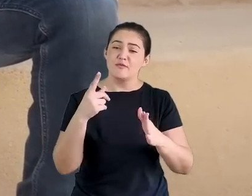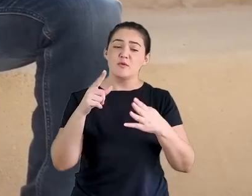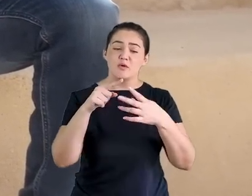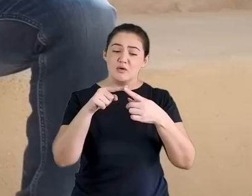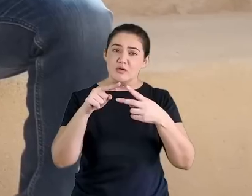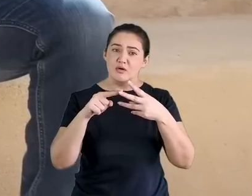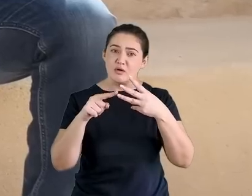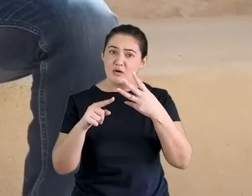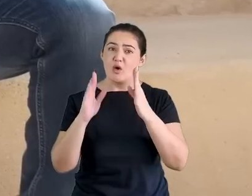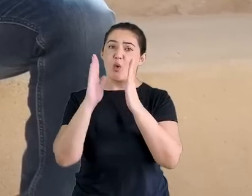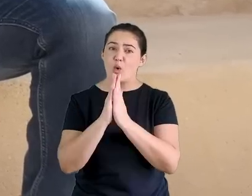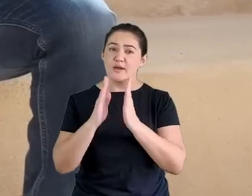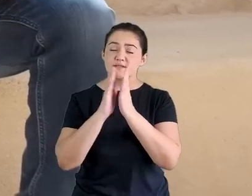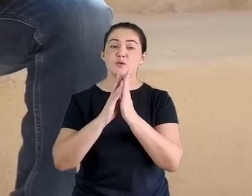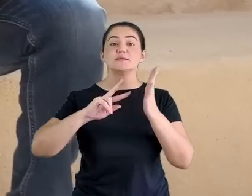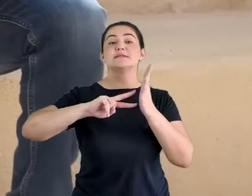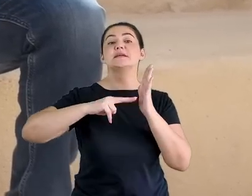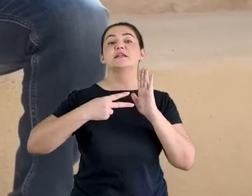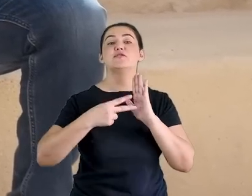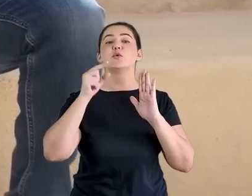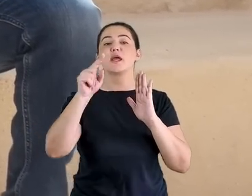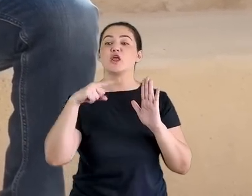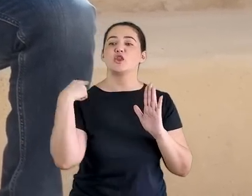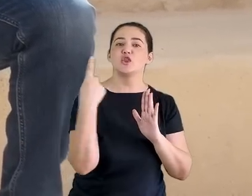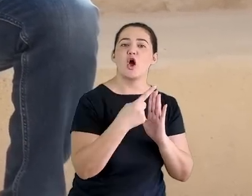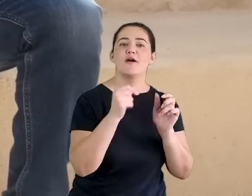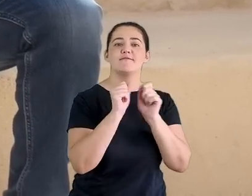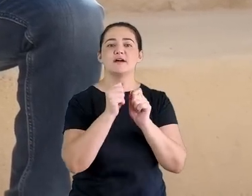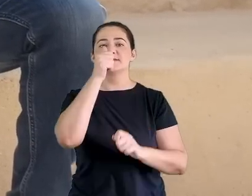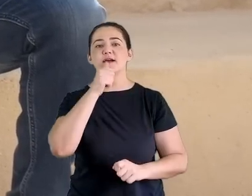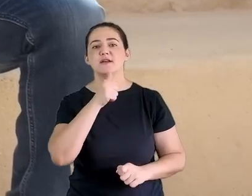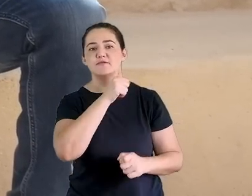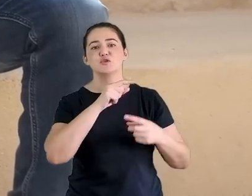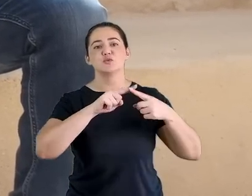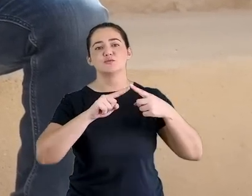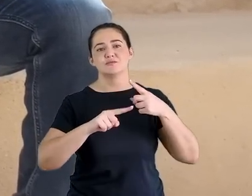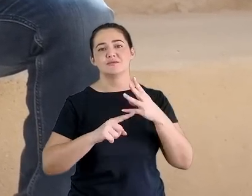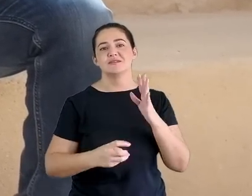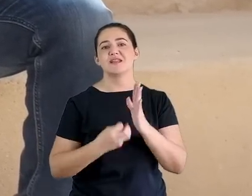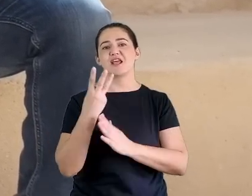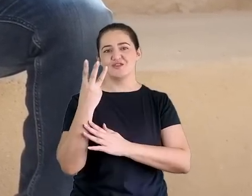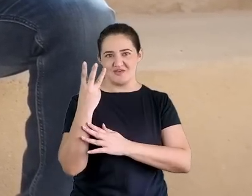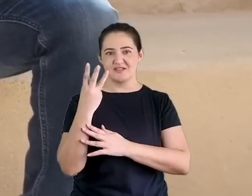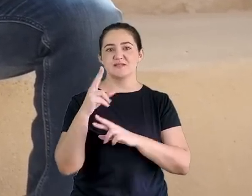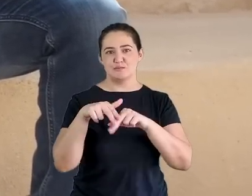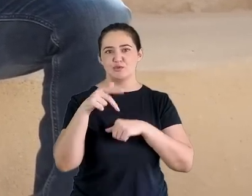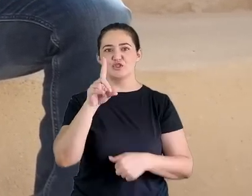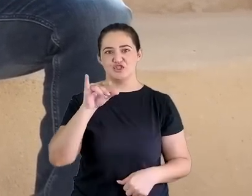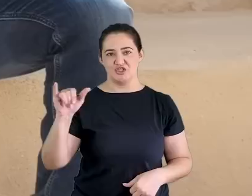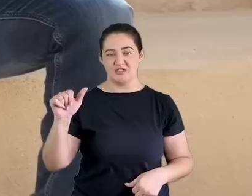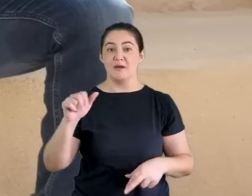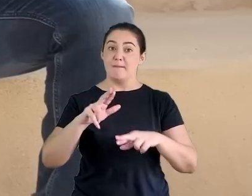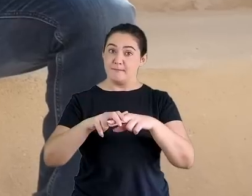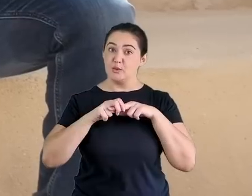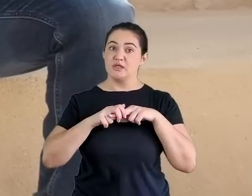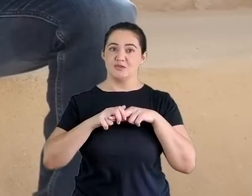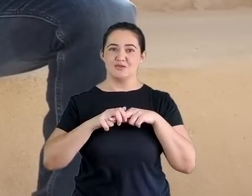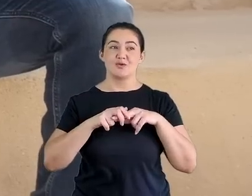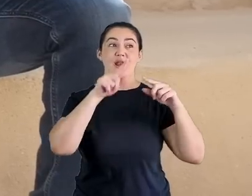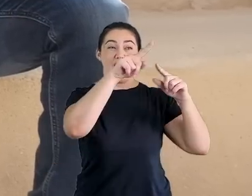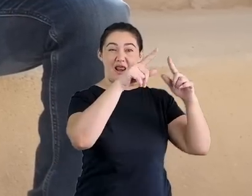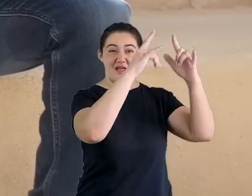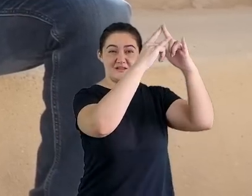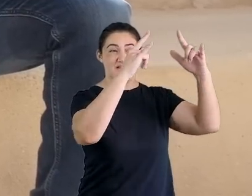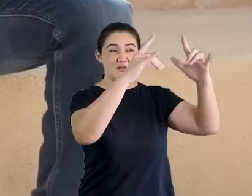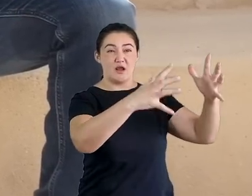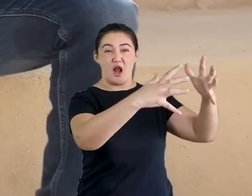templo, a sinagoga, após a destruição do templo em Jerusalém, é agora como um templo menor que simboliza a